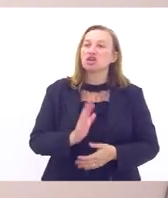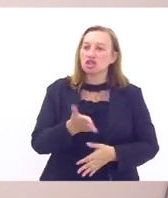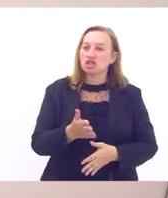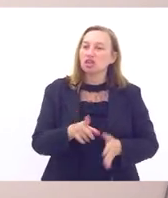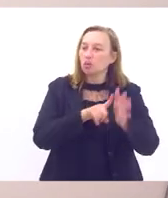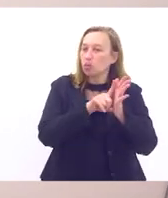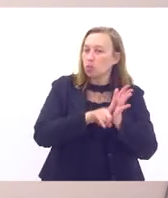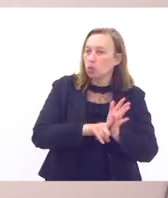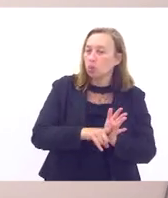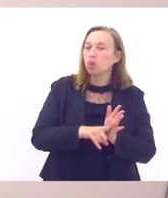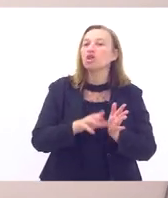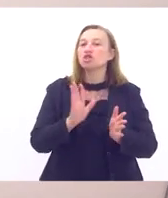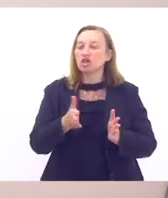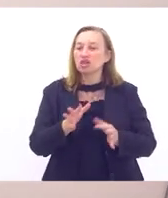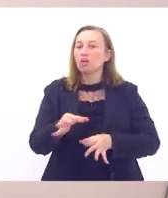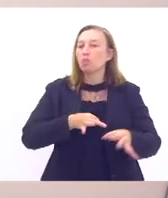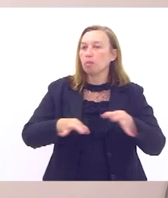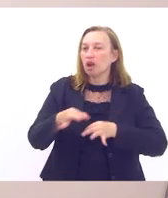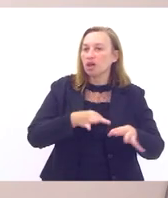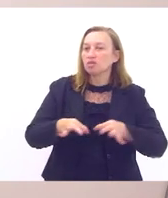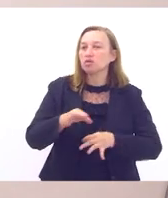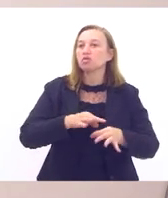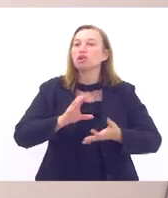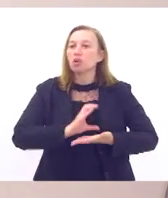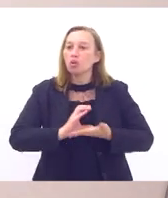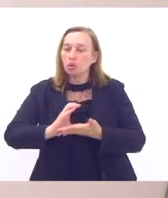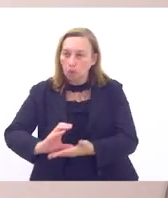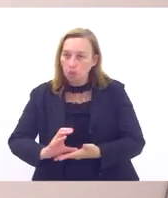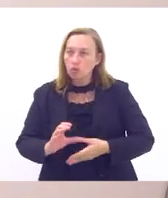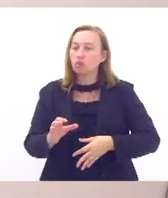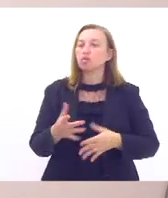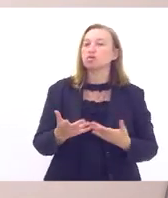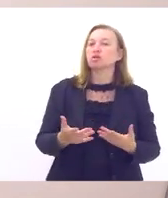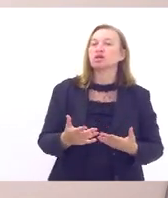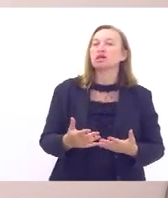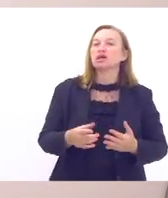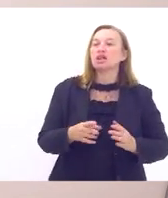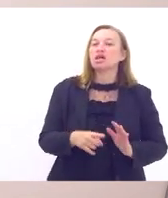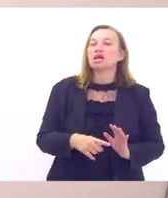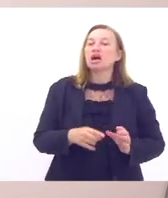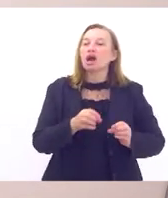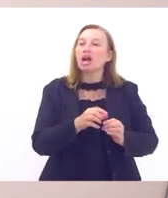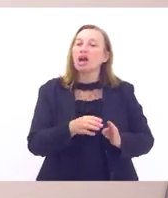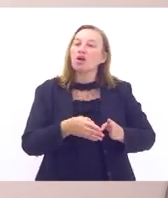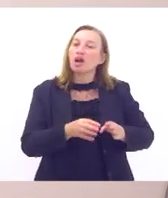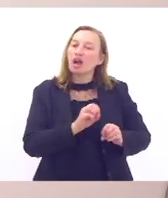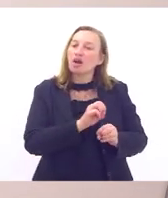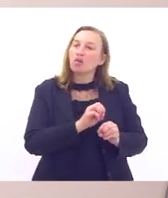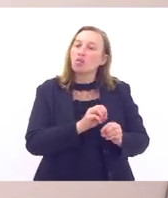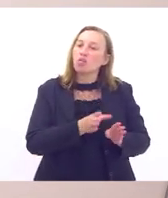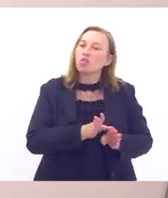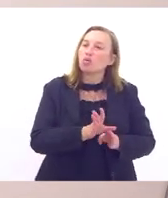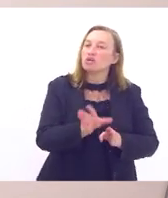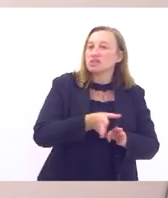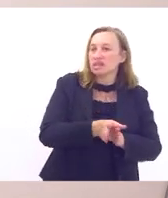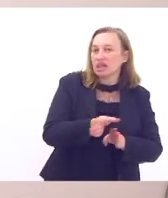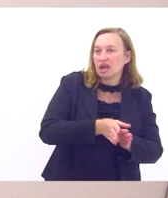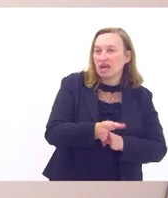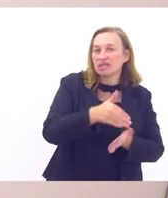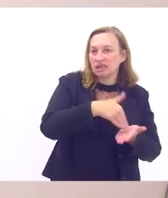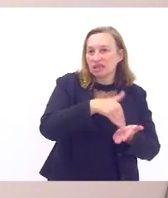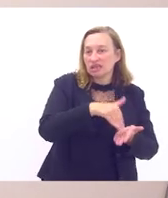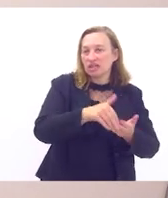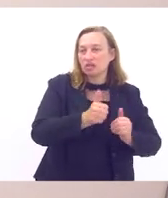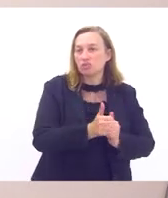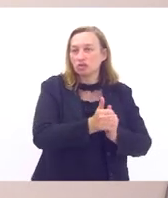a gente tem um recurso, tem um plano bem feito, bem elaborado, é auxiliar a secretaria no acompanhamento e no monitoramento da execução